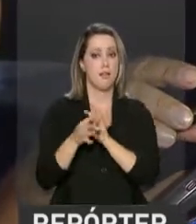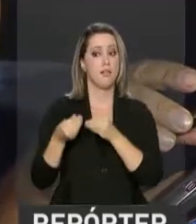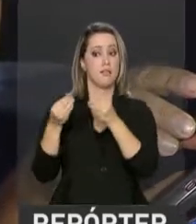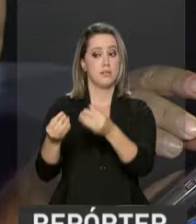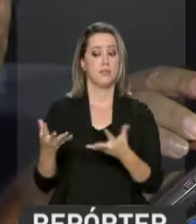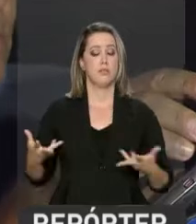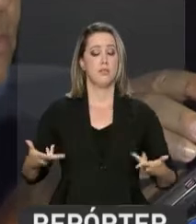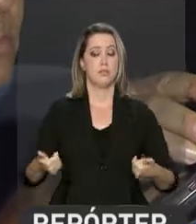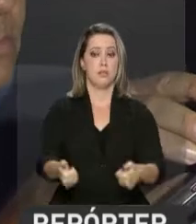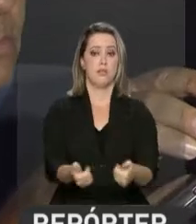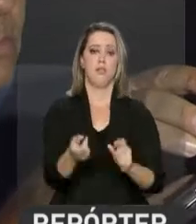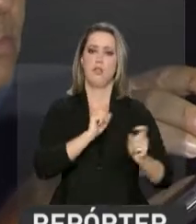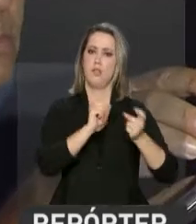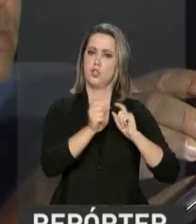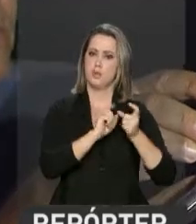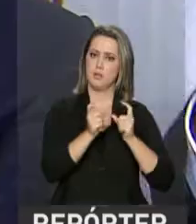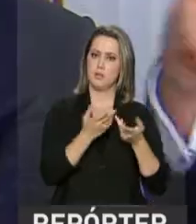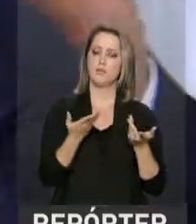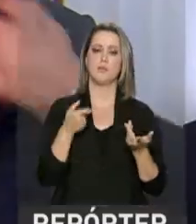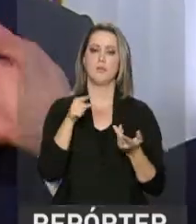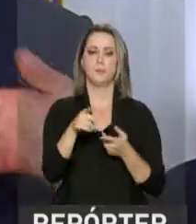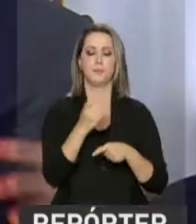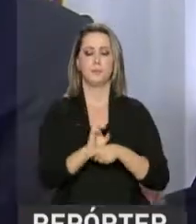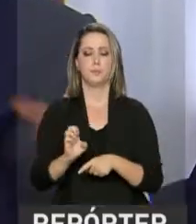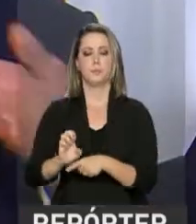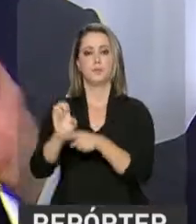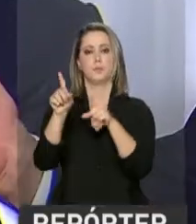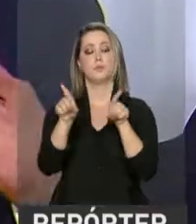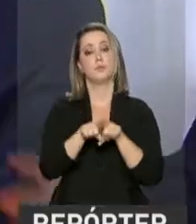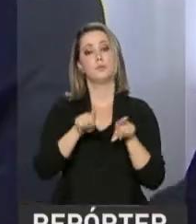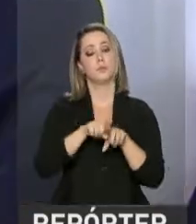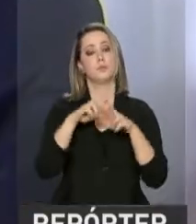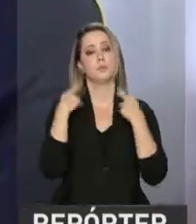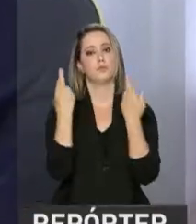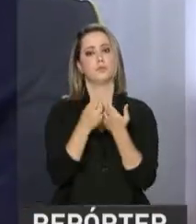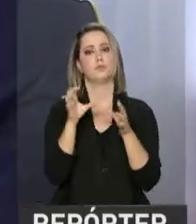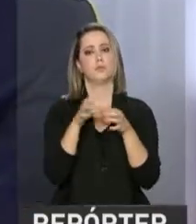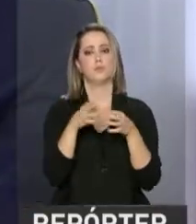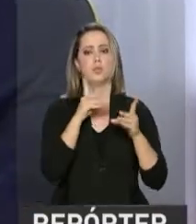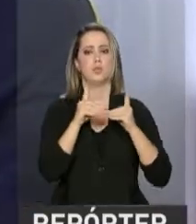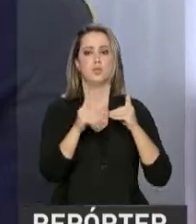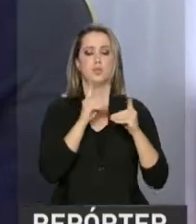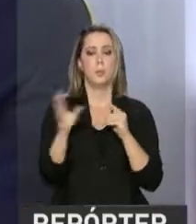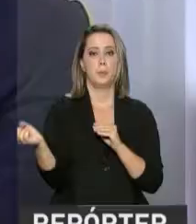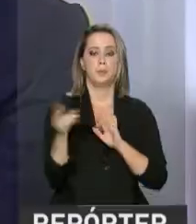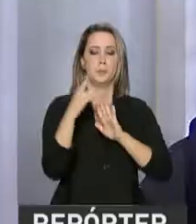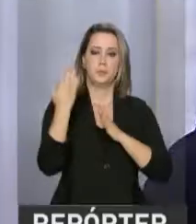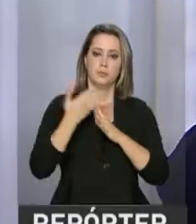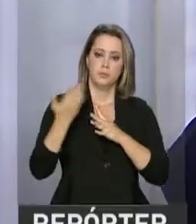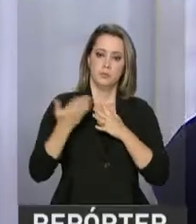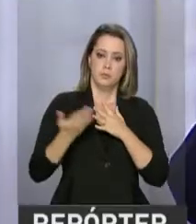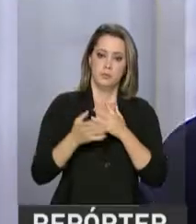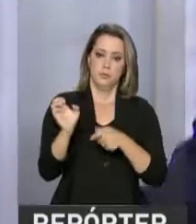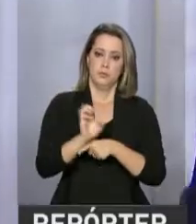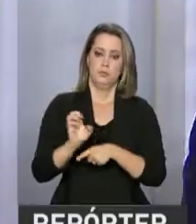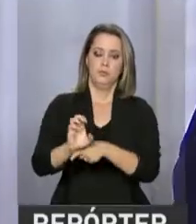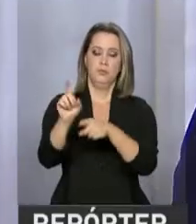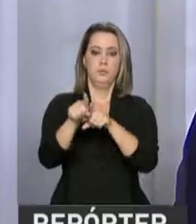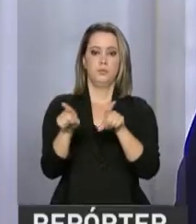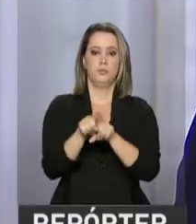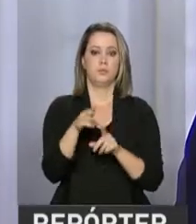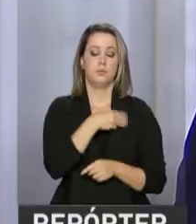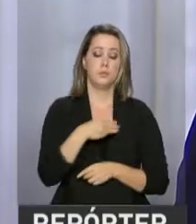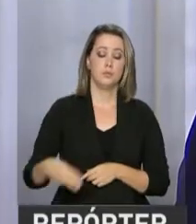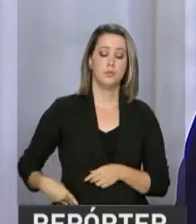a eficiência nas gestões dos estados na reunião também foram discutidos novos financiamentos para os estados o ministro da fazenda